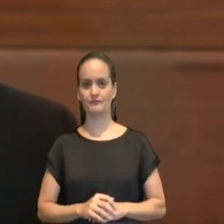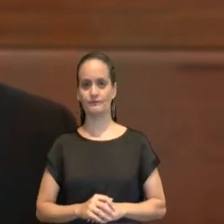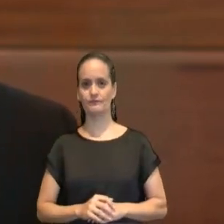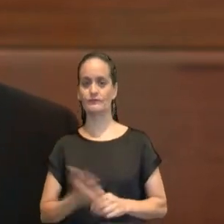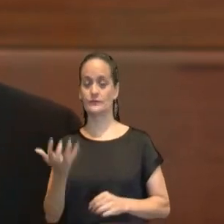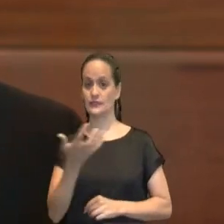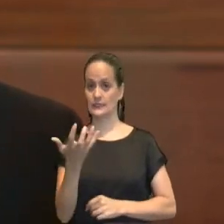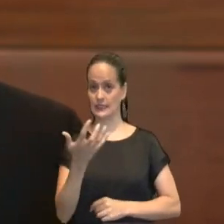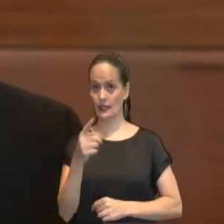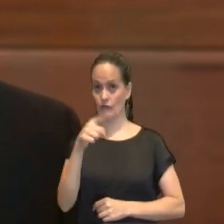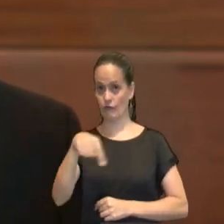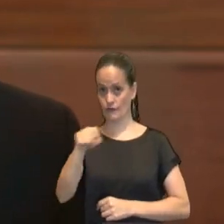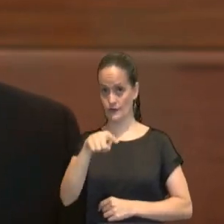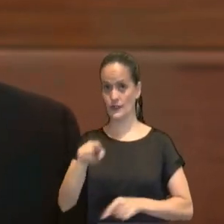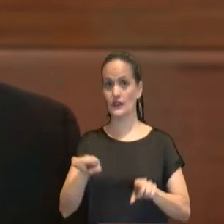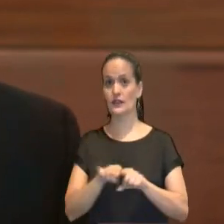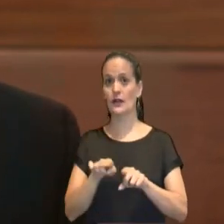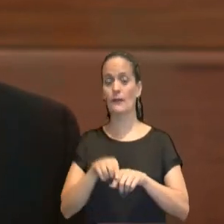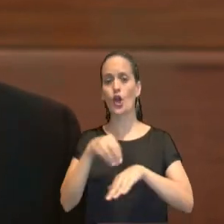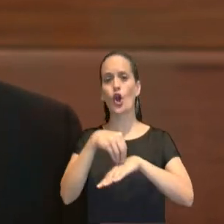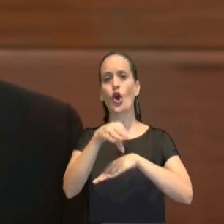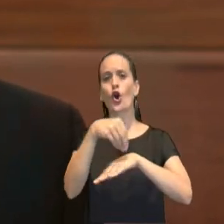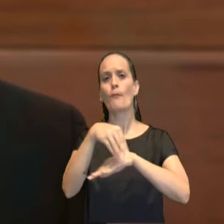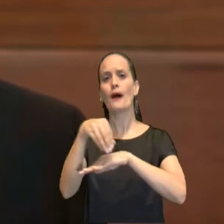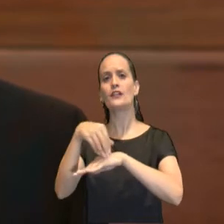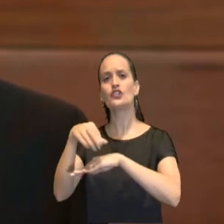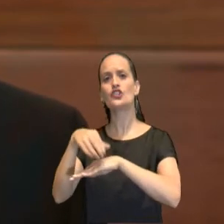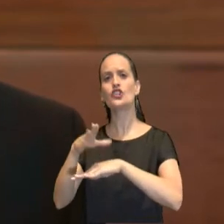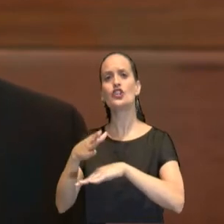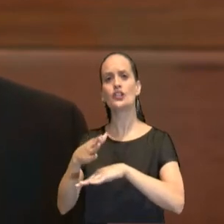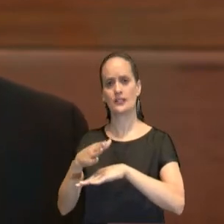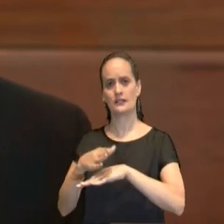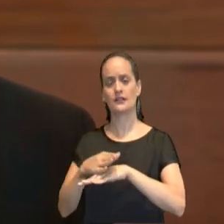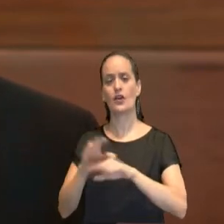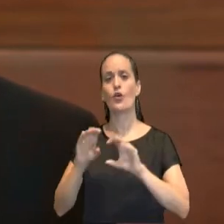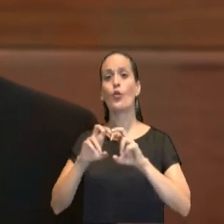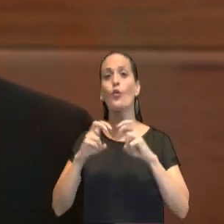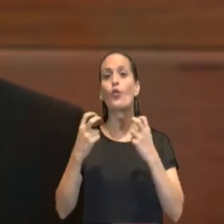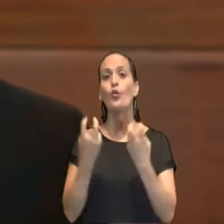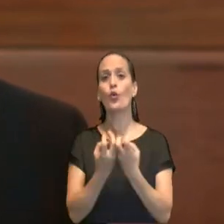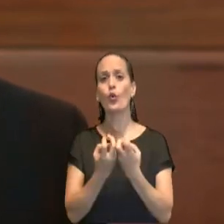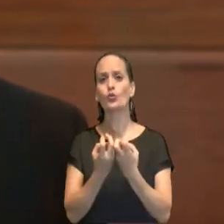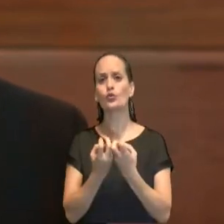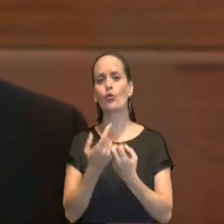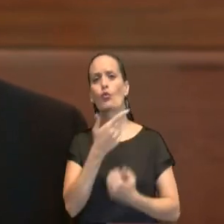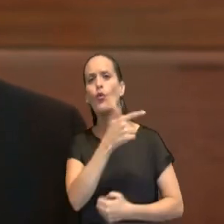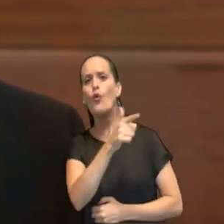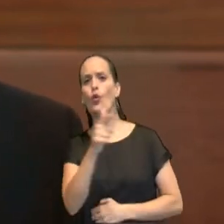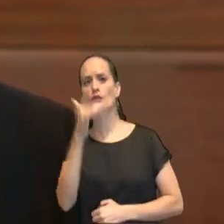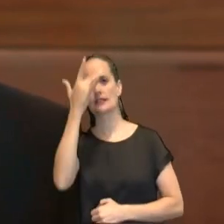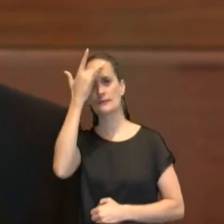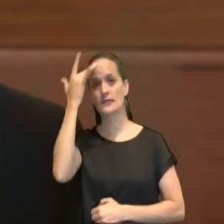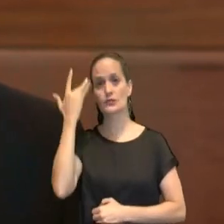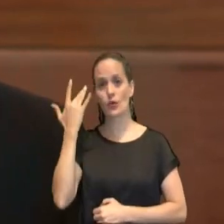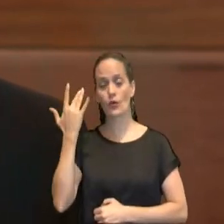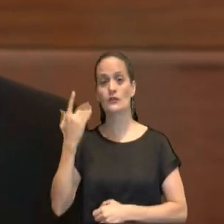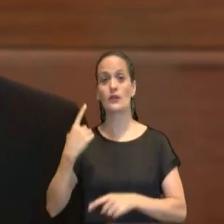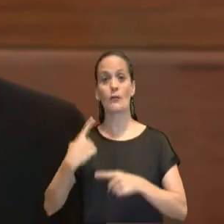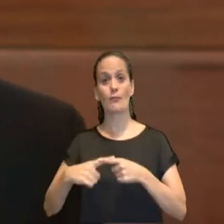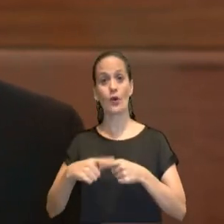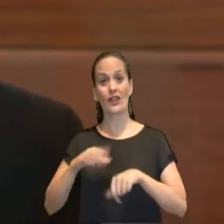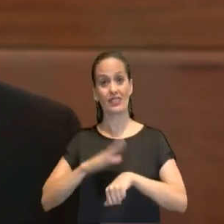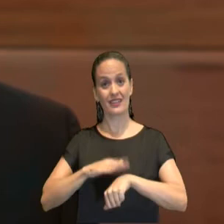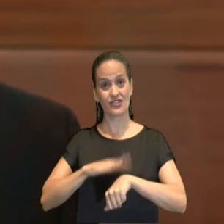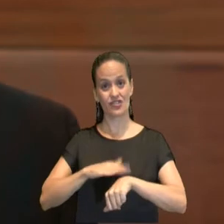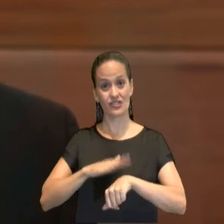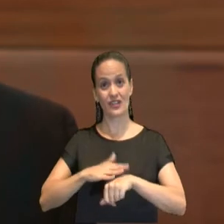que você compartilhe o link deste culto, desta transmissão, com outras pessoas impedidas de estarem nos templos, para